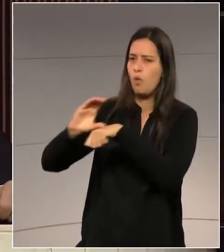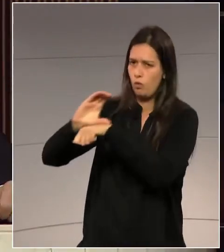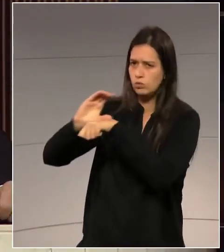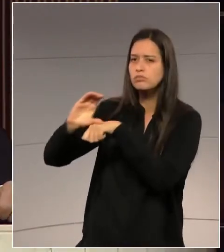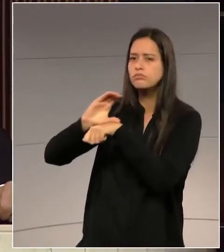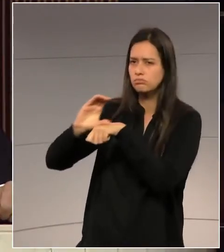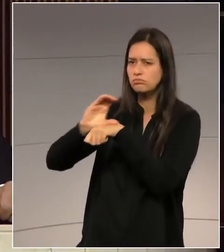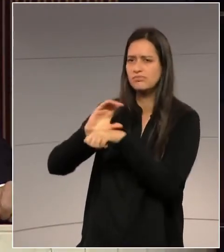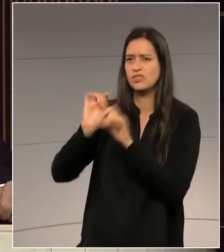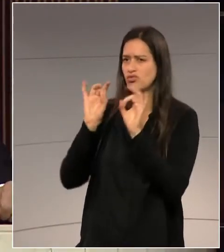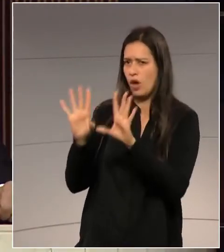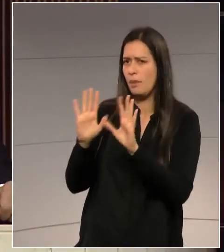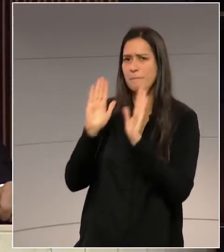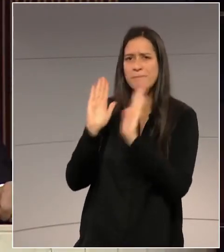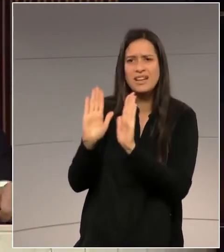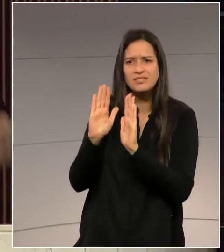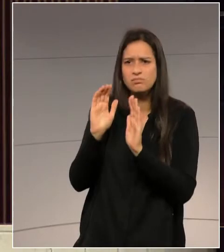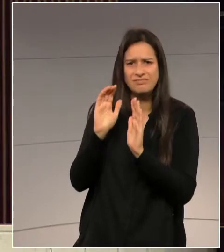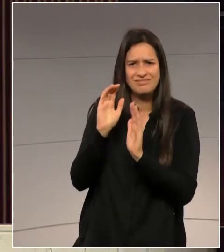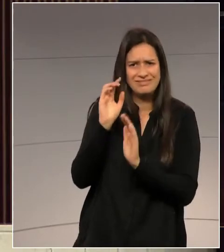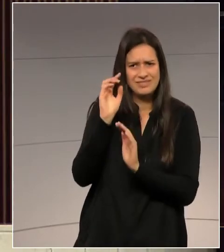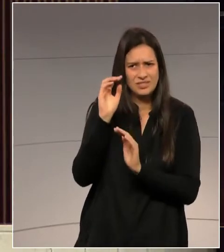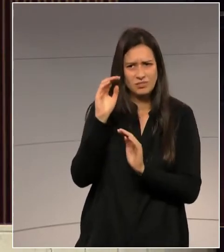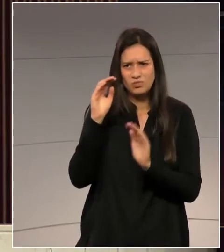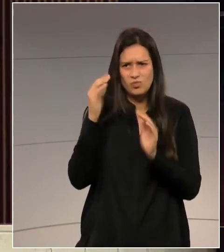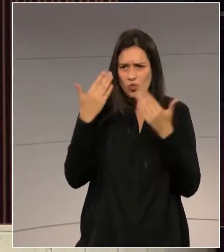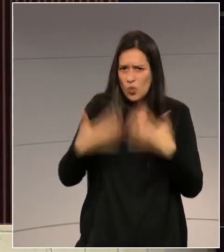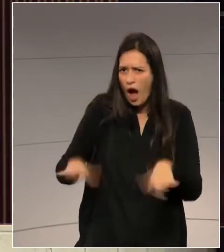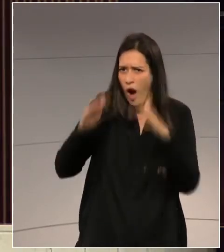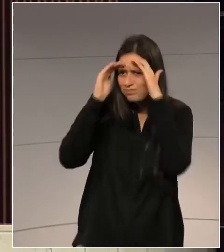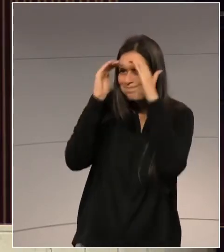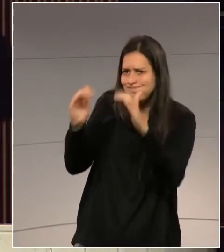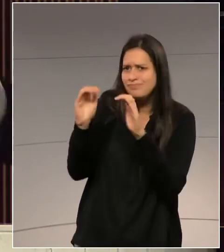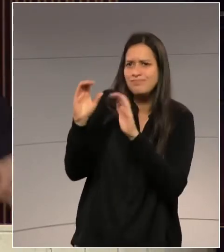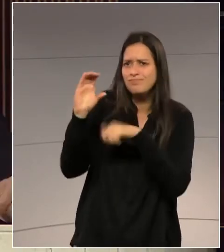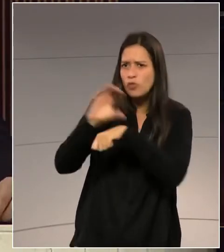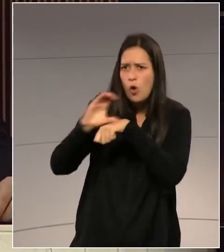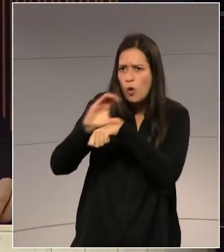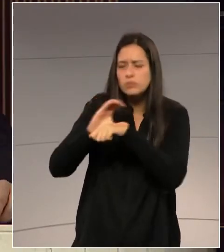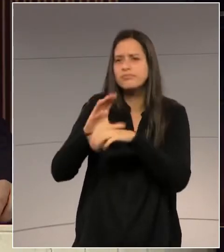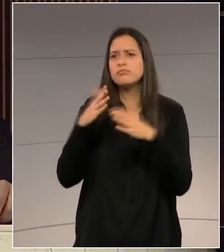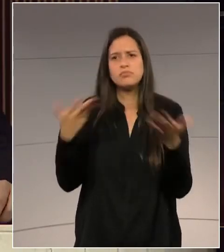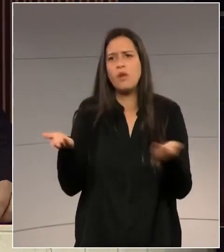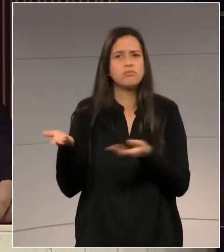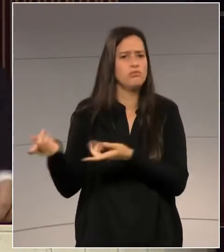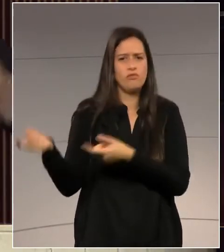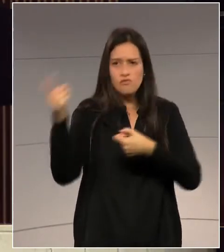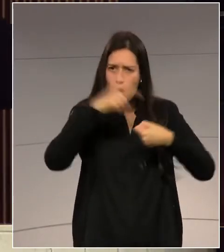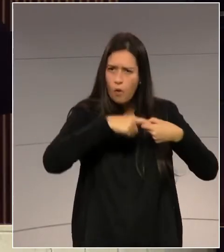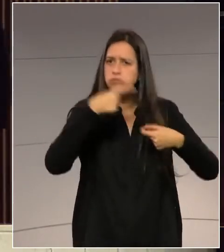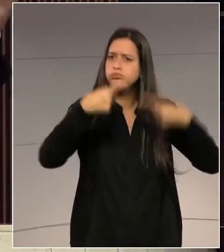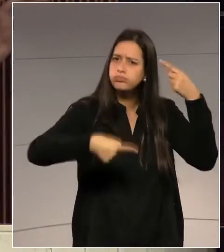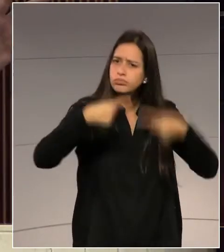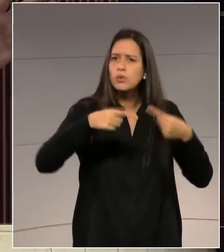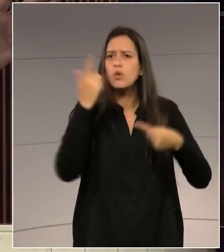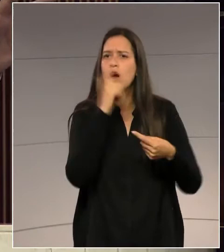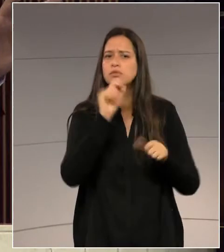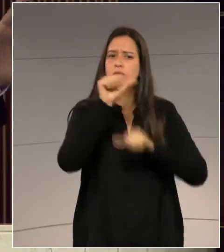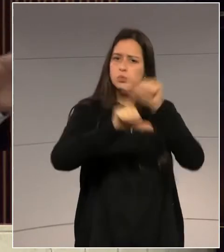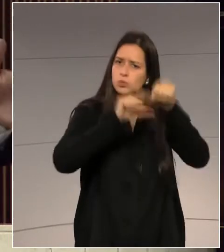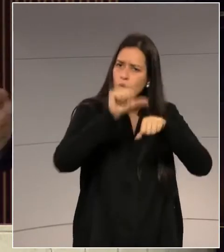politicamente para mudá lá mas não jogar a culpa nessa decisão agora engraçado que quando o lula foi